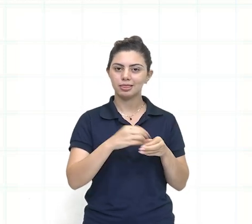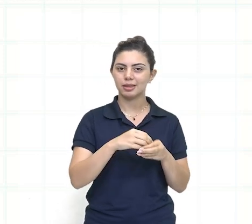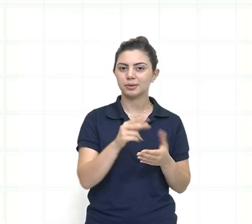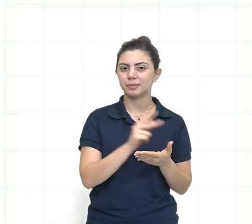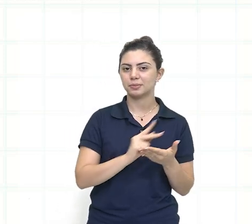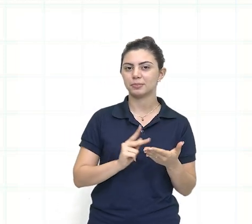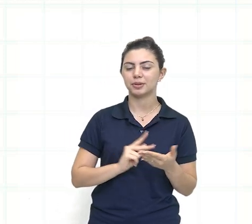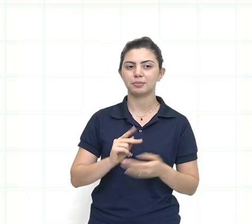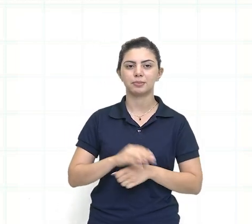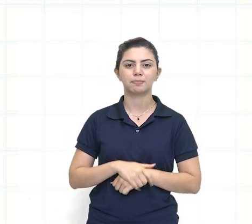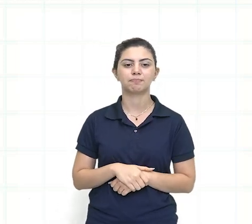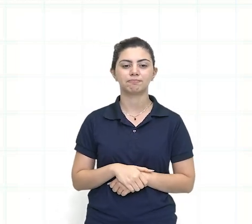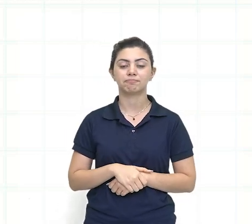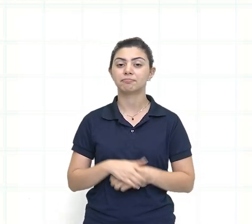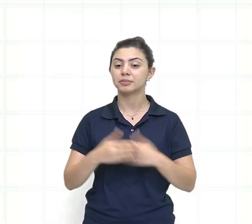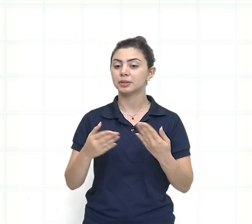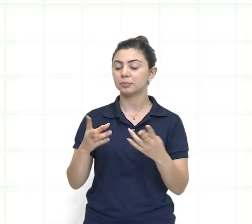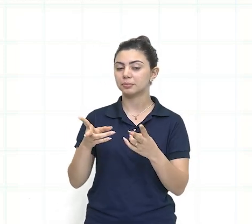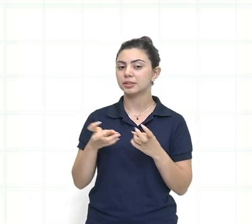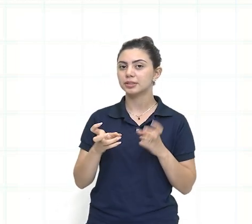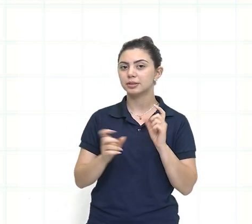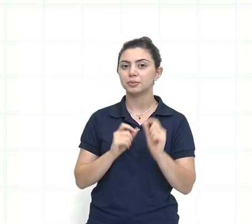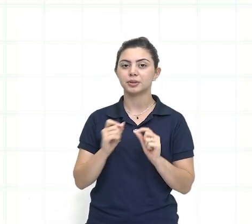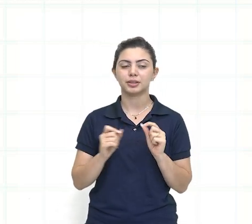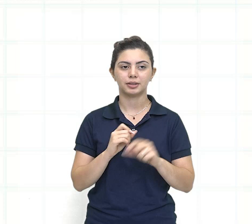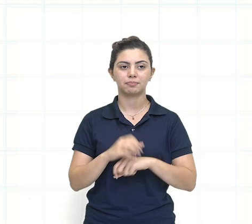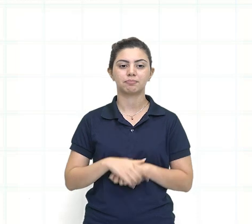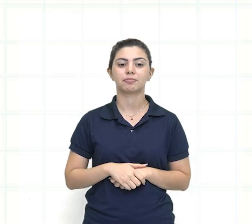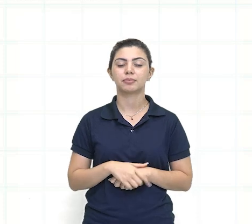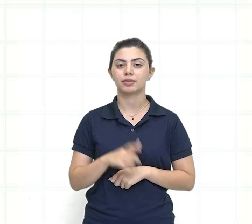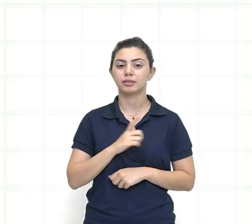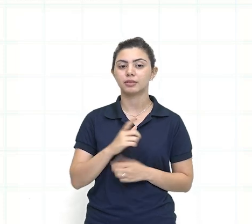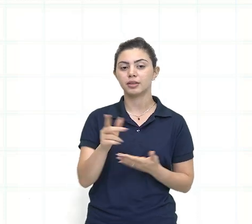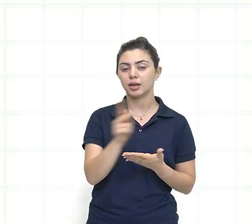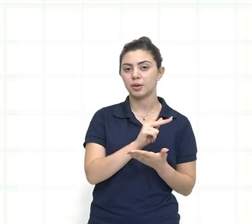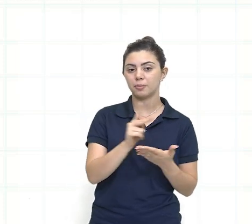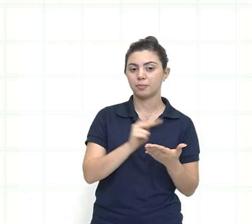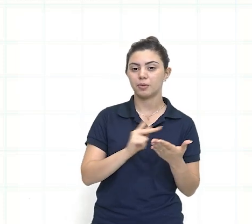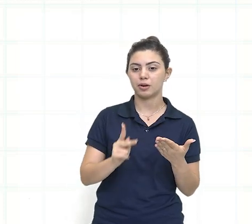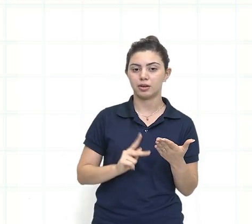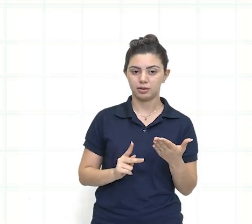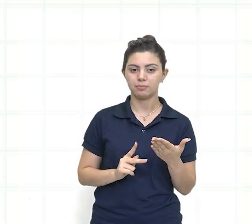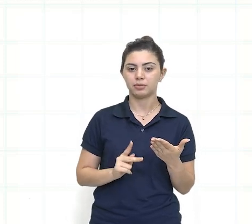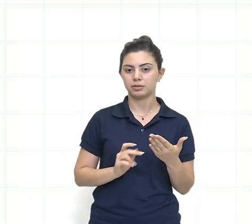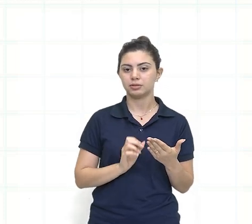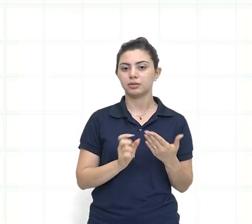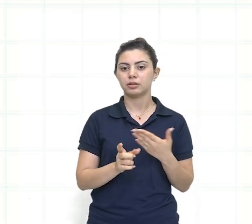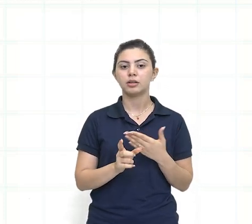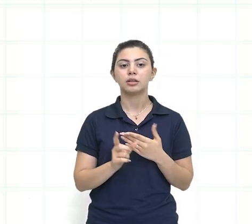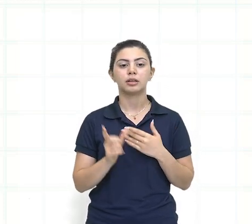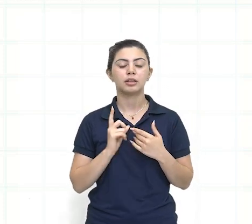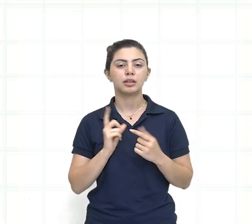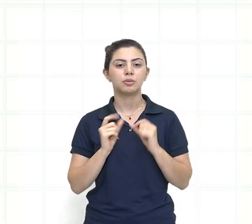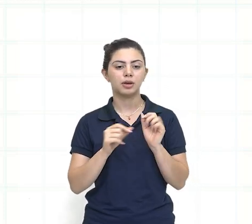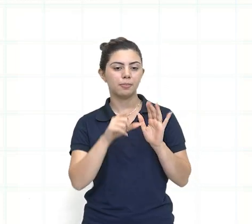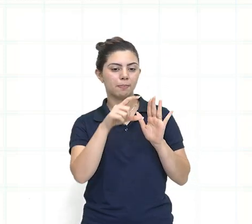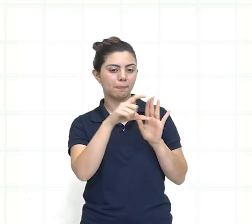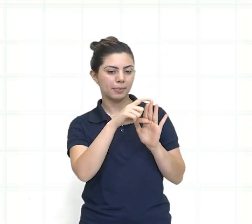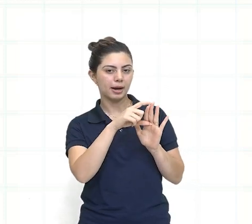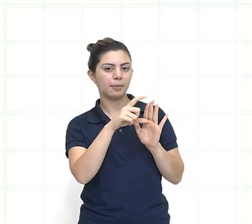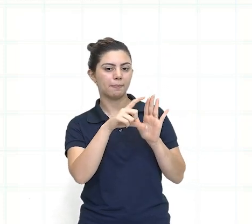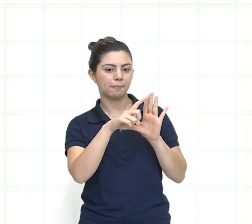poema. Então, observem aí que aqui nós temos um poema de versos livres, porque ele não está composto